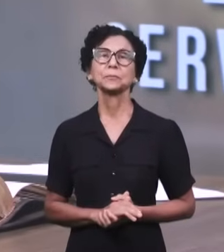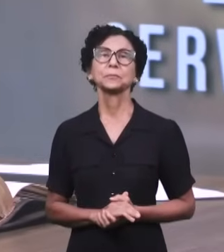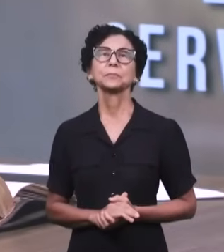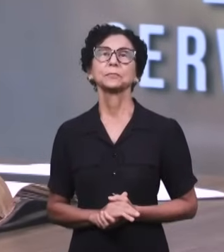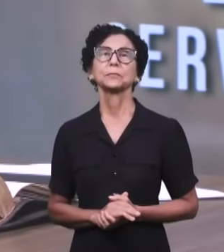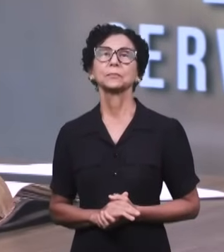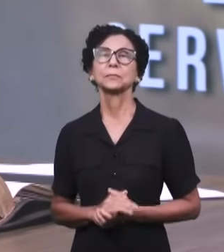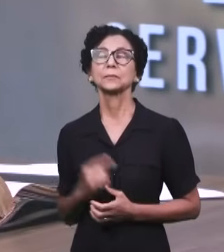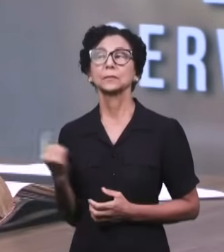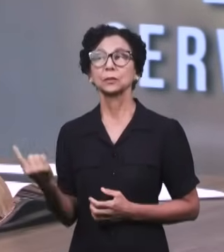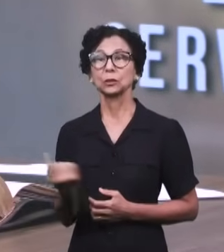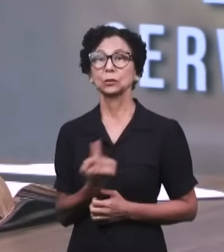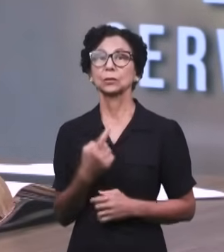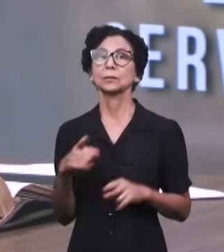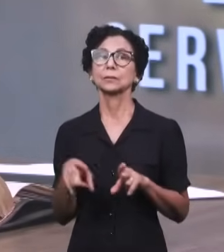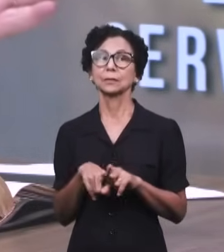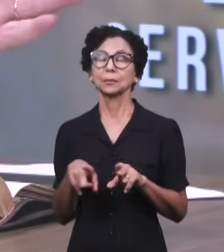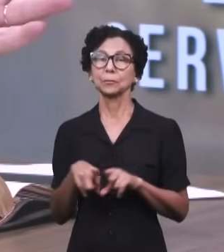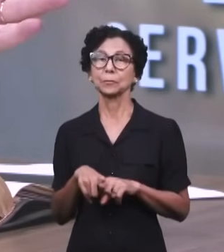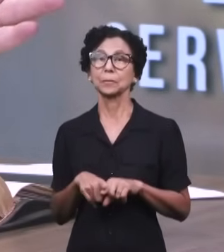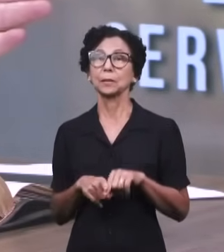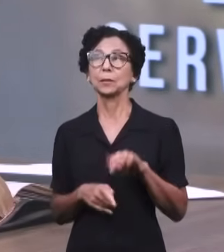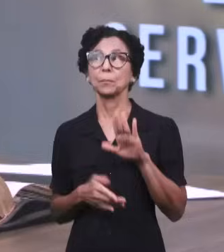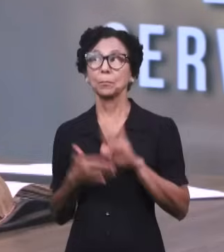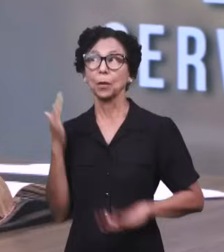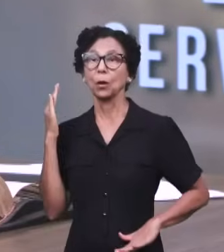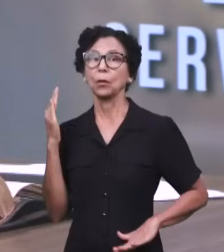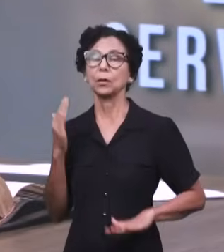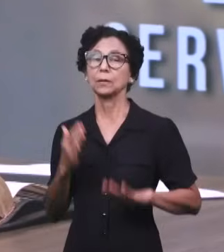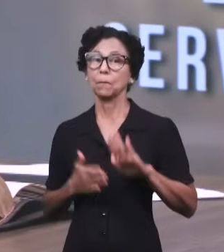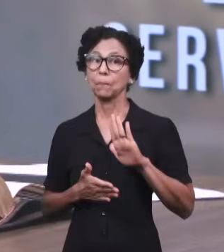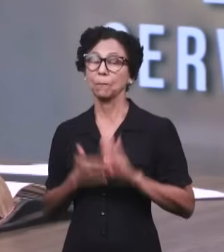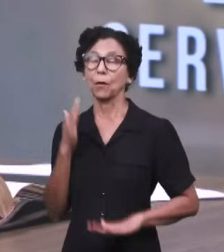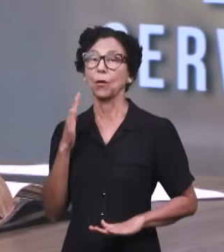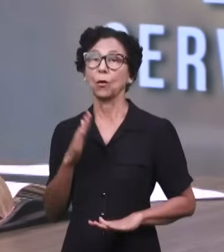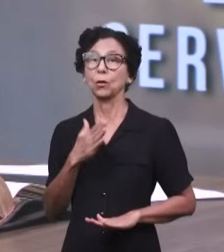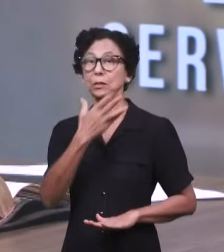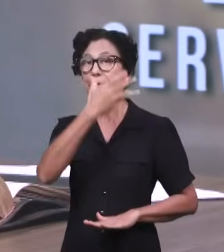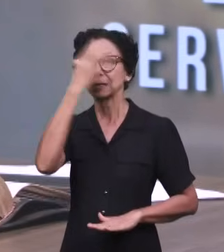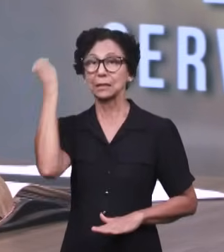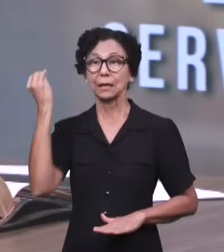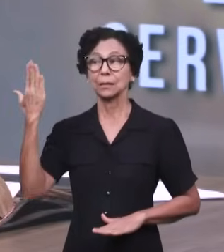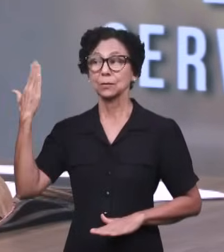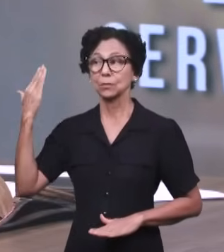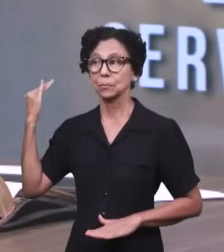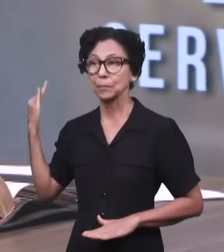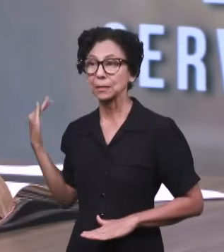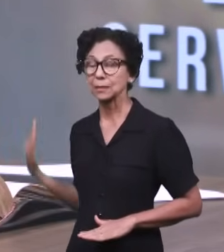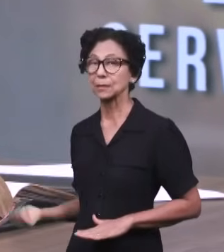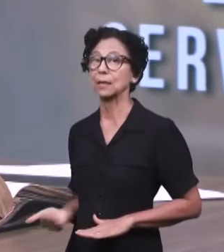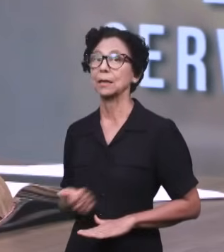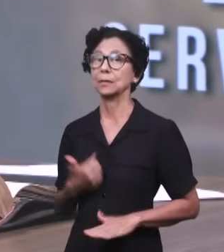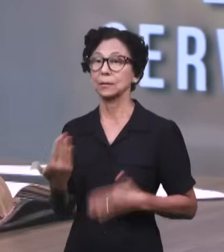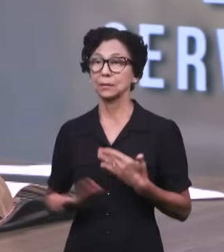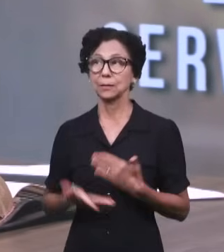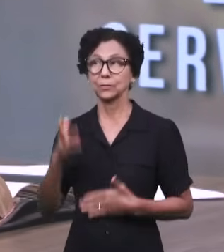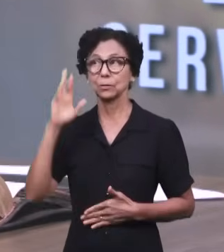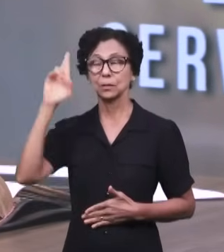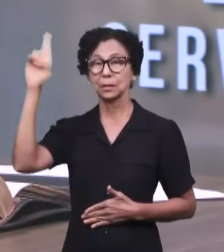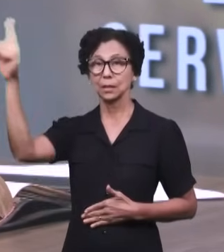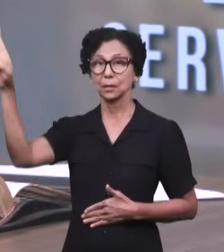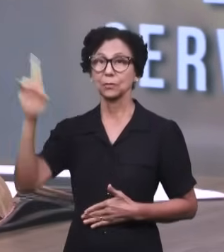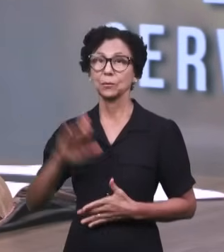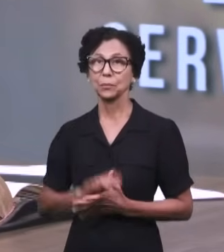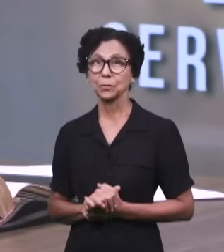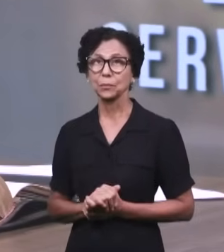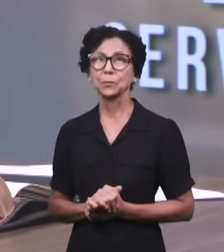vivendo. Escapa-te para a salvação. Não olha para trás. Isso. Agora é para frente. É caminhar, é servir o Senhor, é ouvir a voz do Espírito.